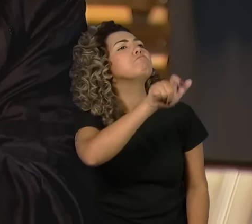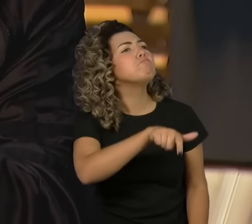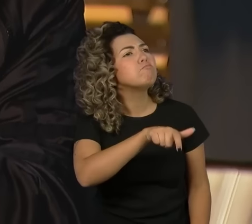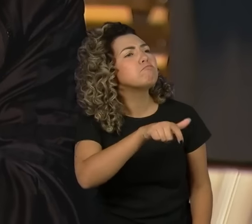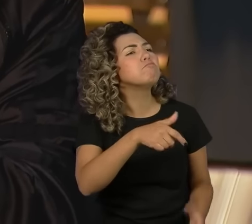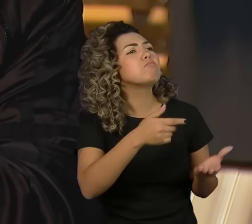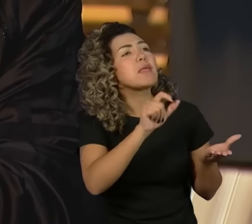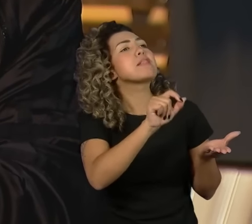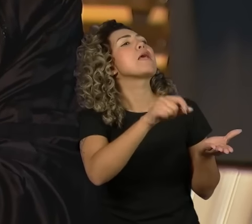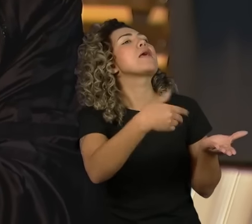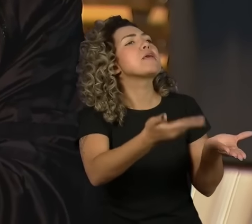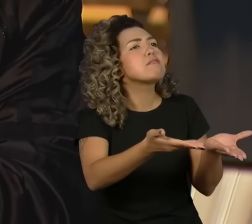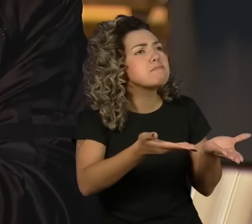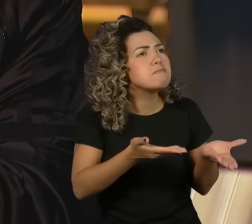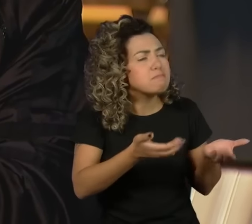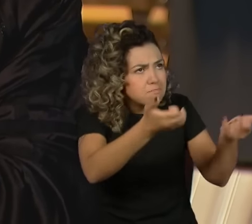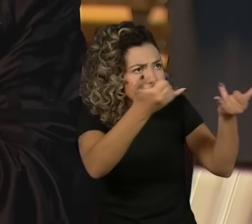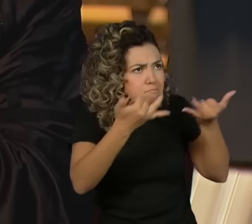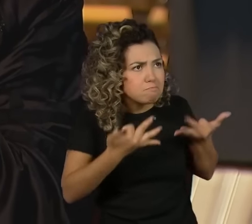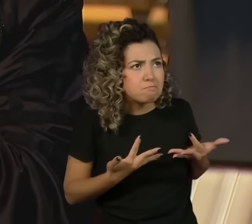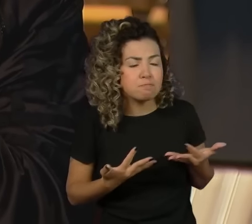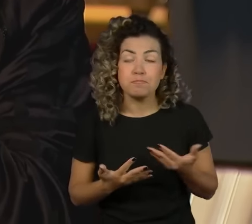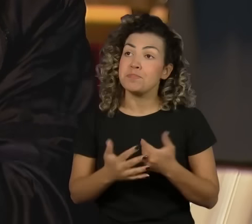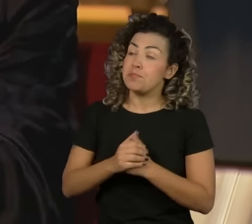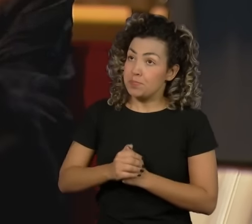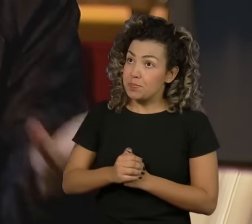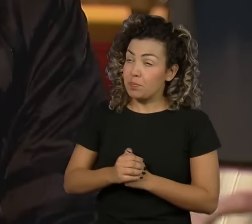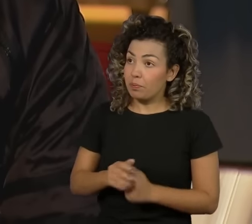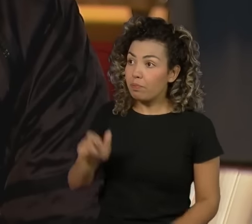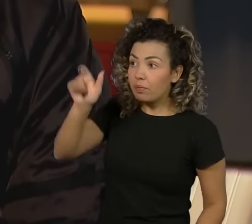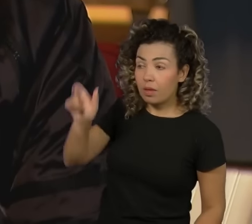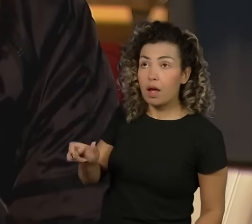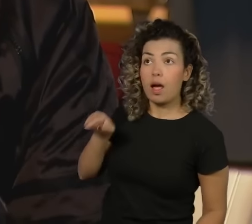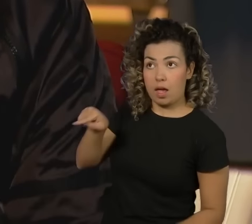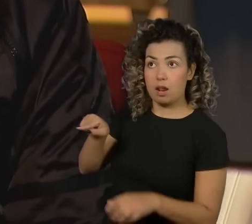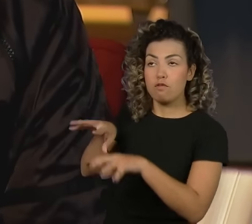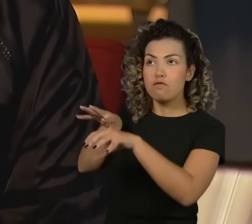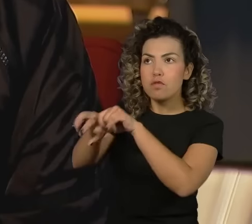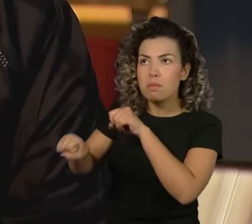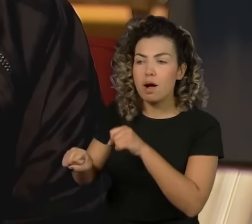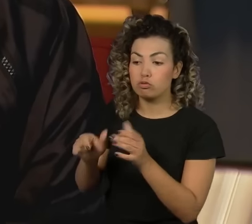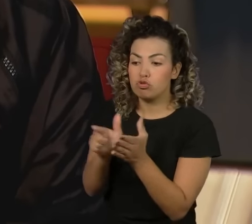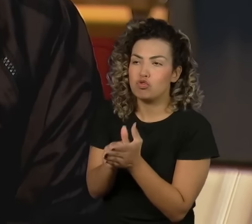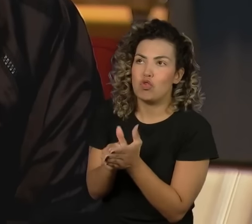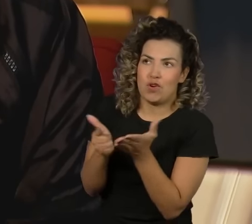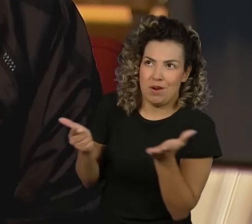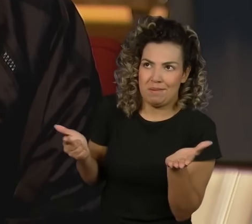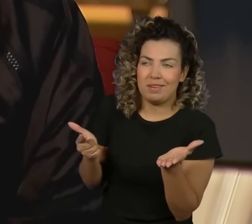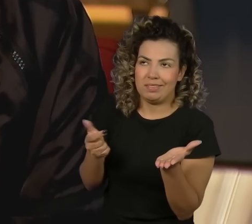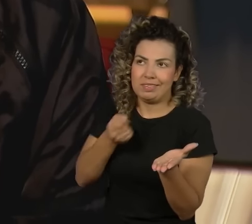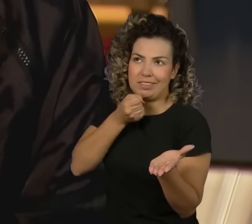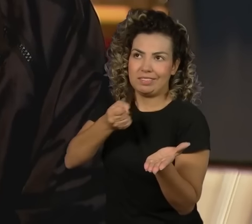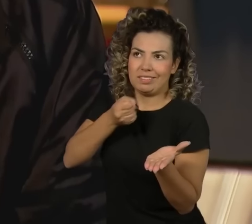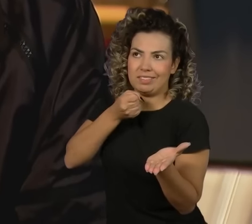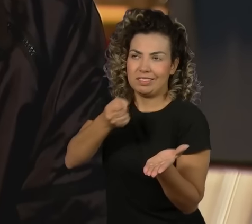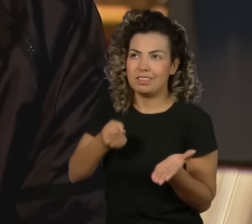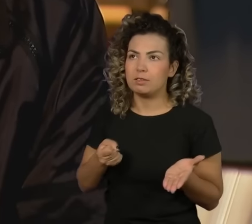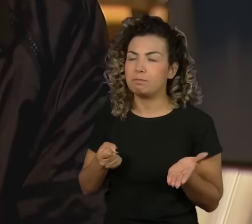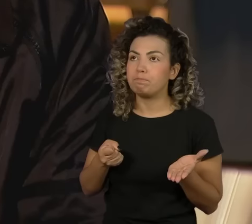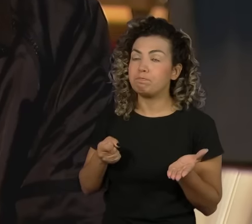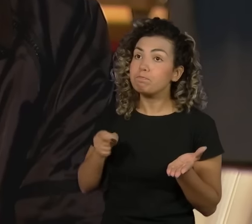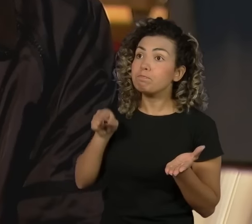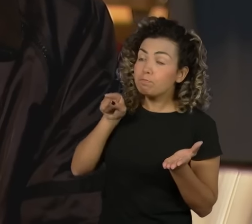Poxa, ele foi um jornalista. Ele tinha uma coluna na última